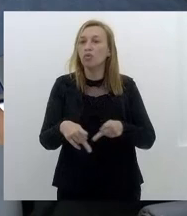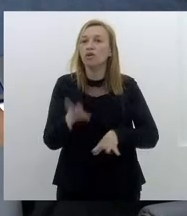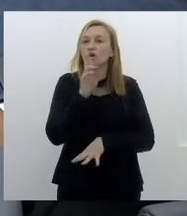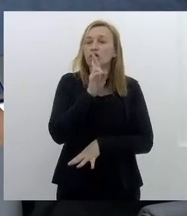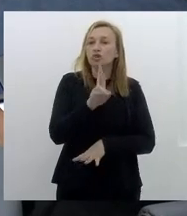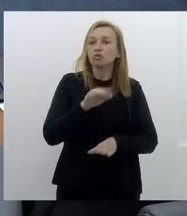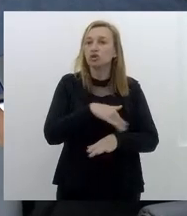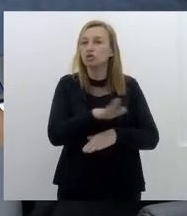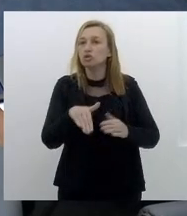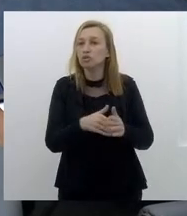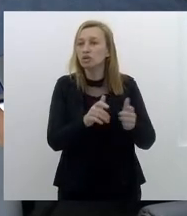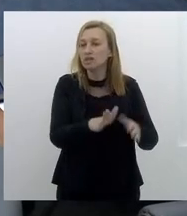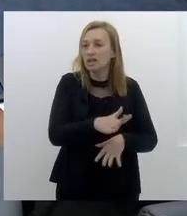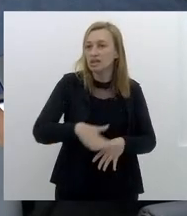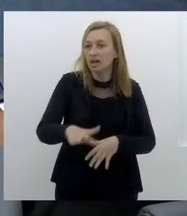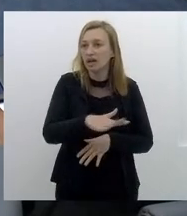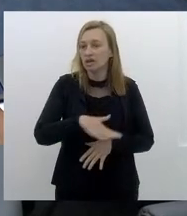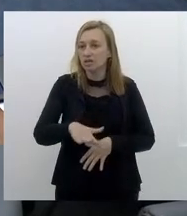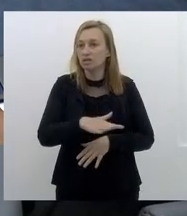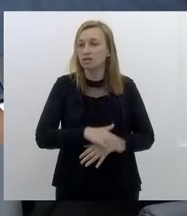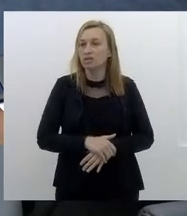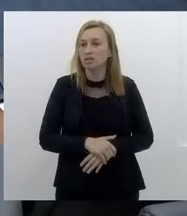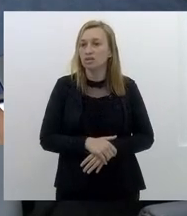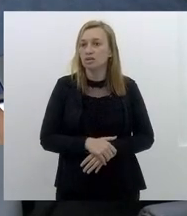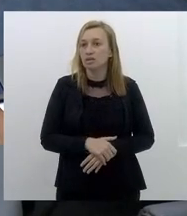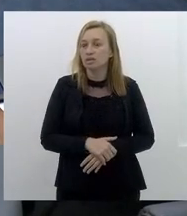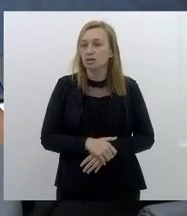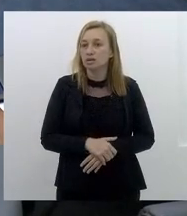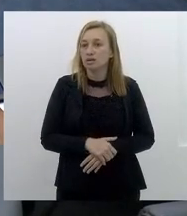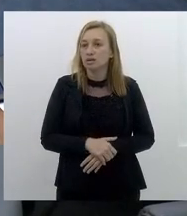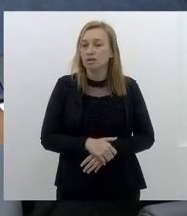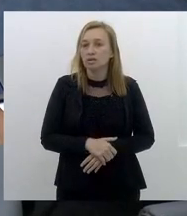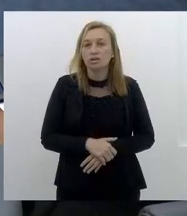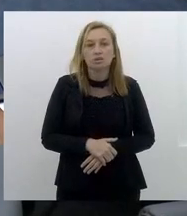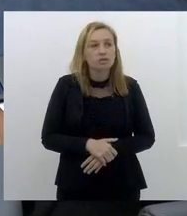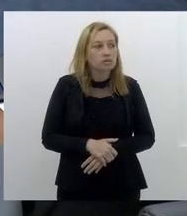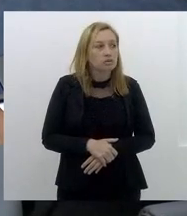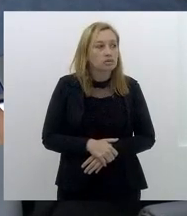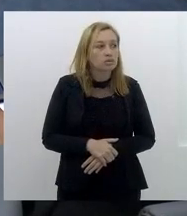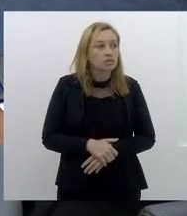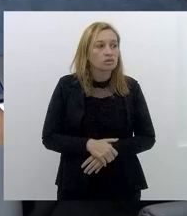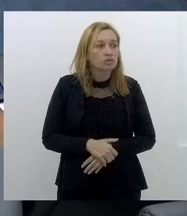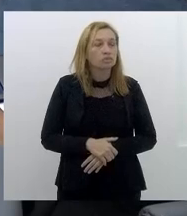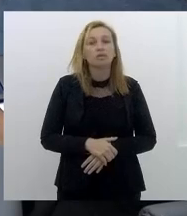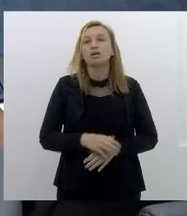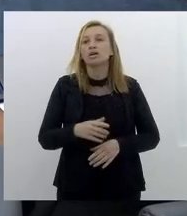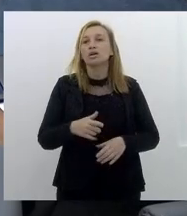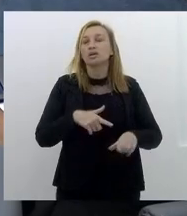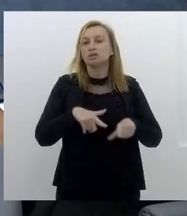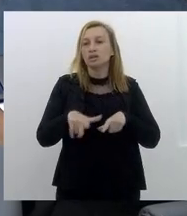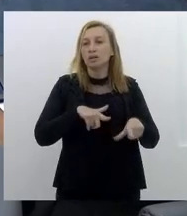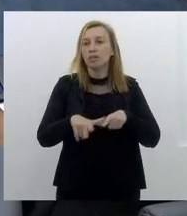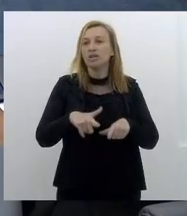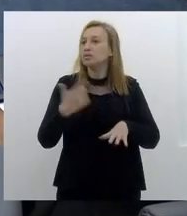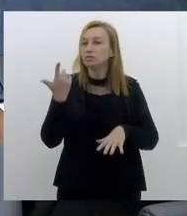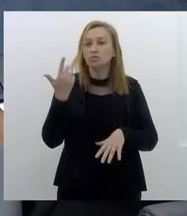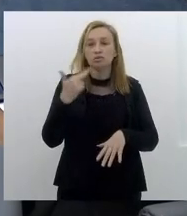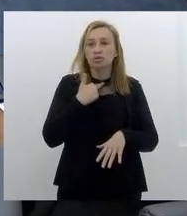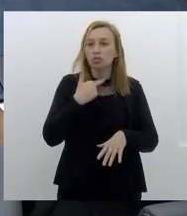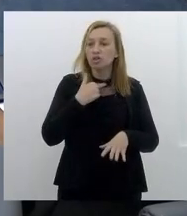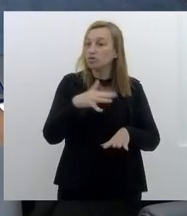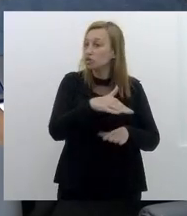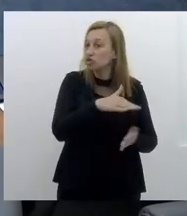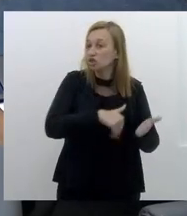em todas as vagas prestando bons serviços serviços poderes não são melhores ou não condições de trabalho mas não podemos retirar